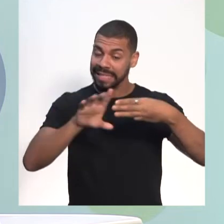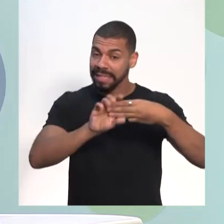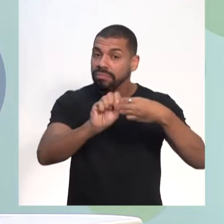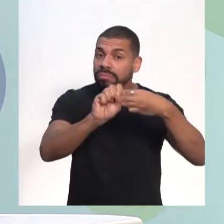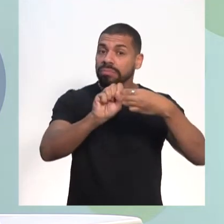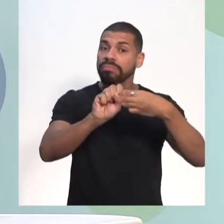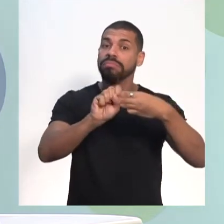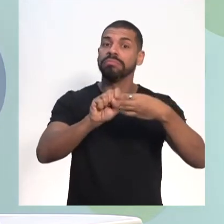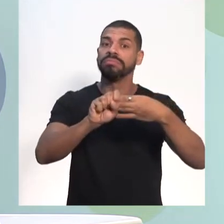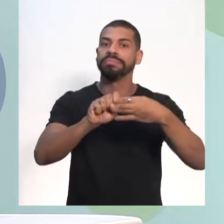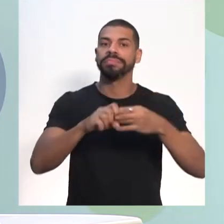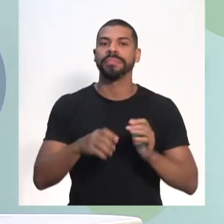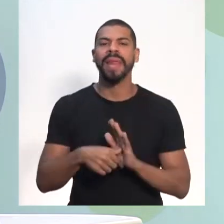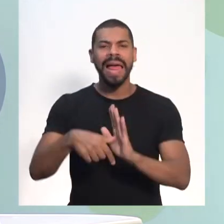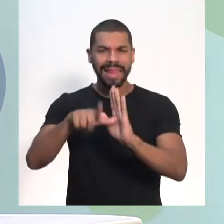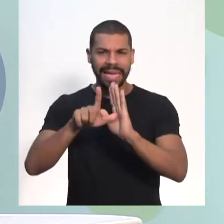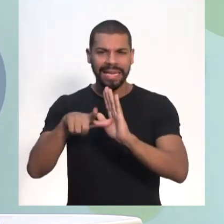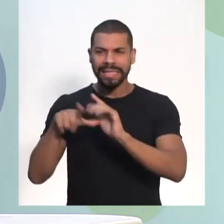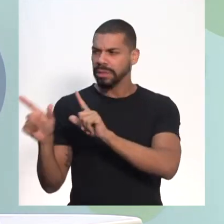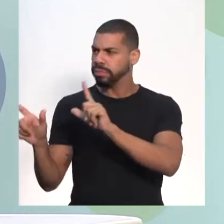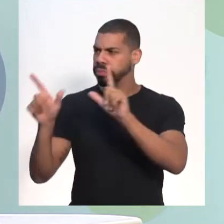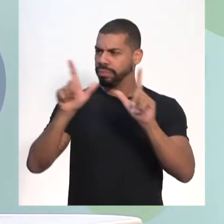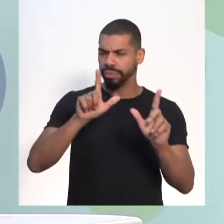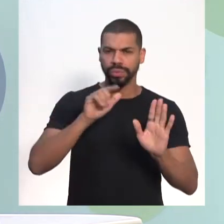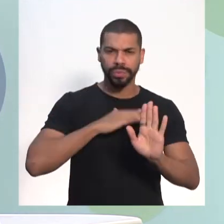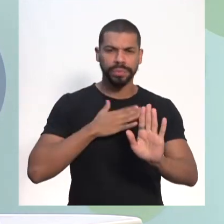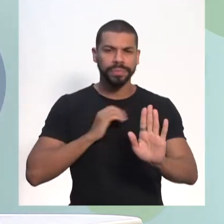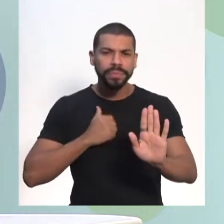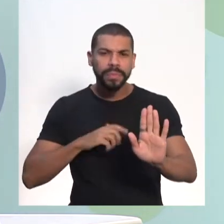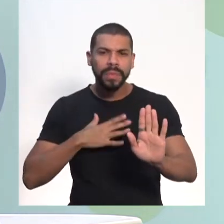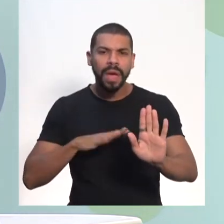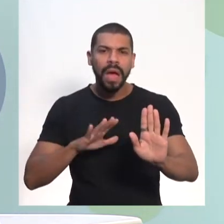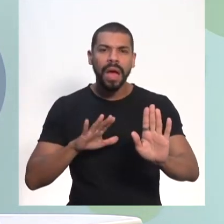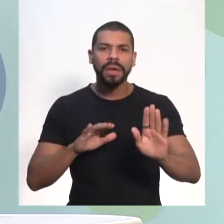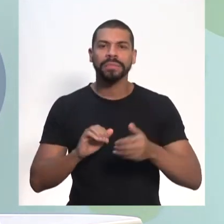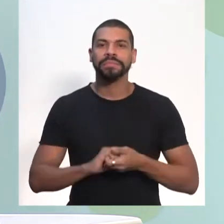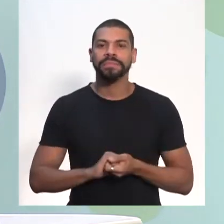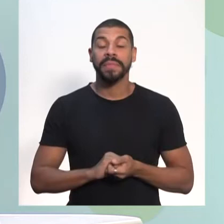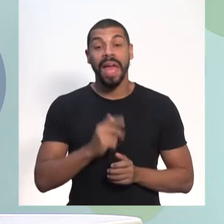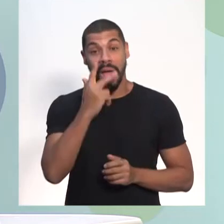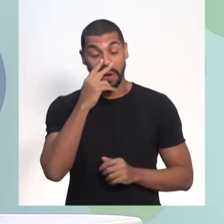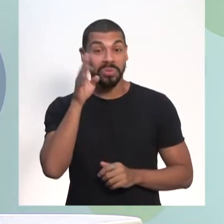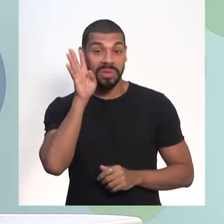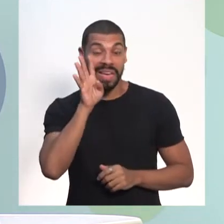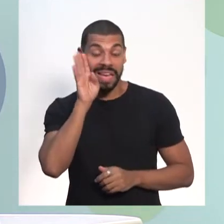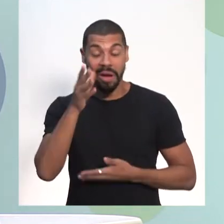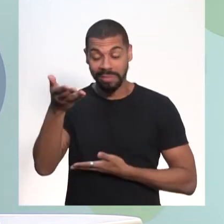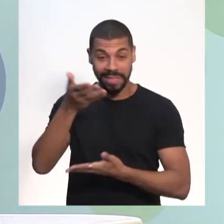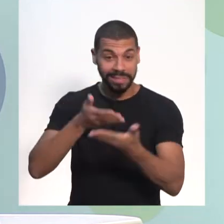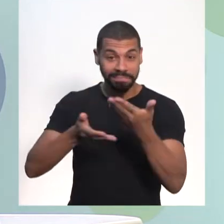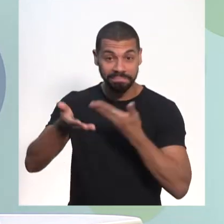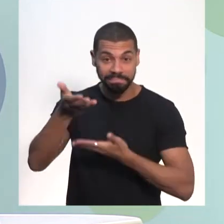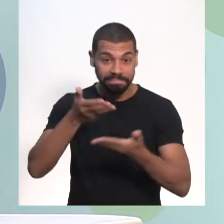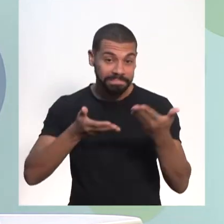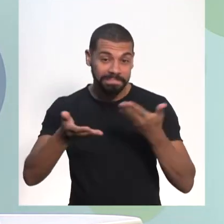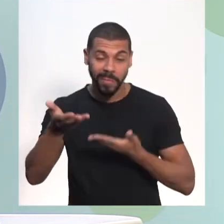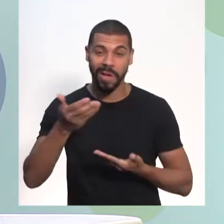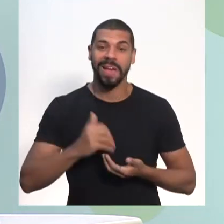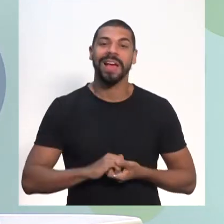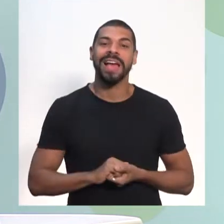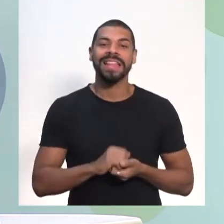Tá? Eu vou até, antes de passar o caminho, só compartilhar com vocês, acho que é bacana a gente ter essa gestão aí